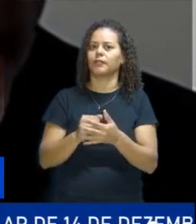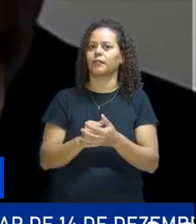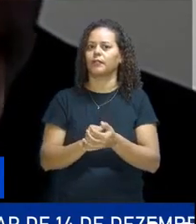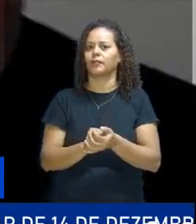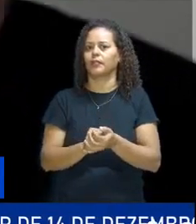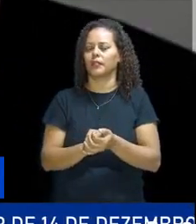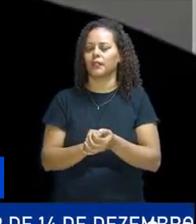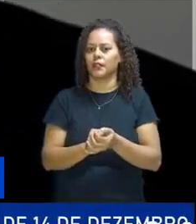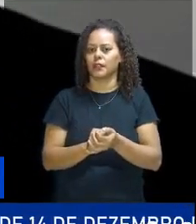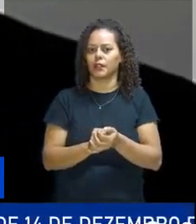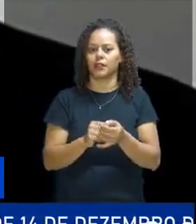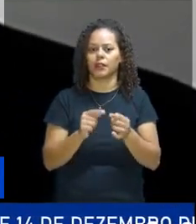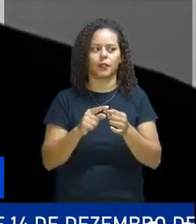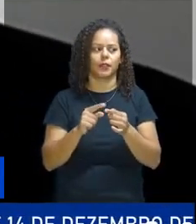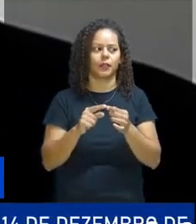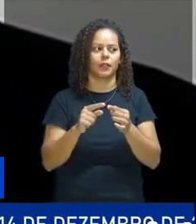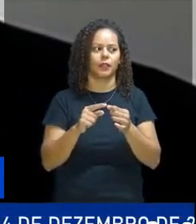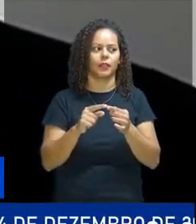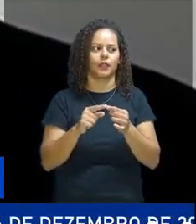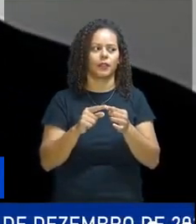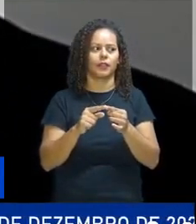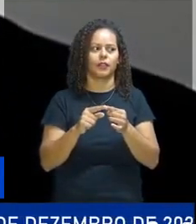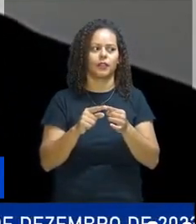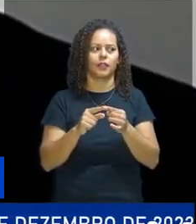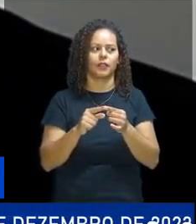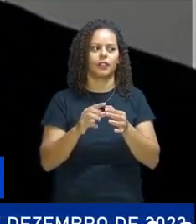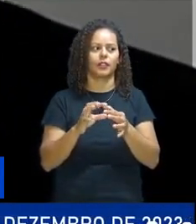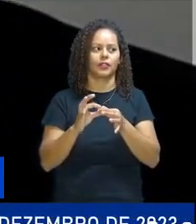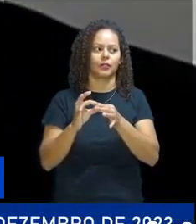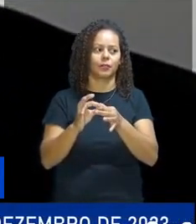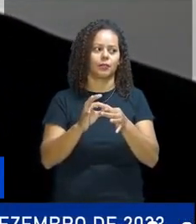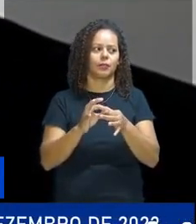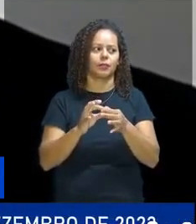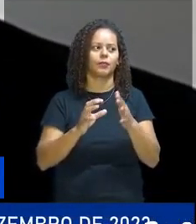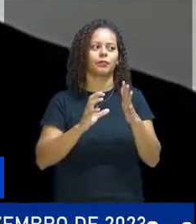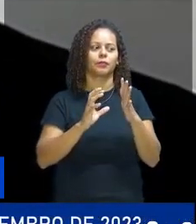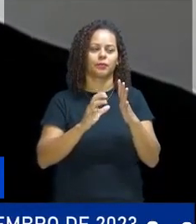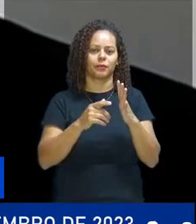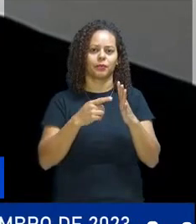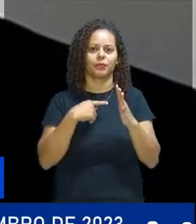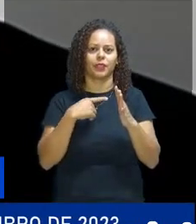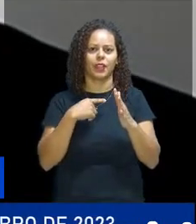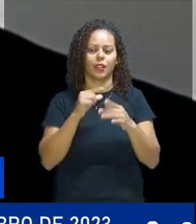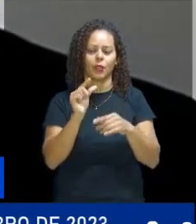e essa notificação, na realidade, foi apenas um pequeno ajuste,